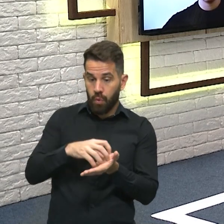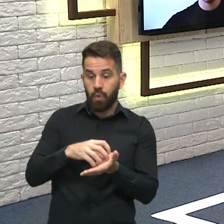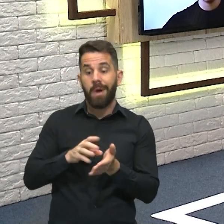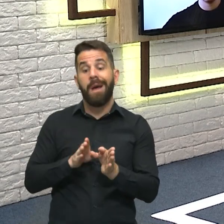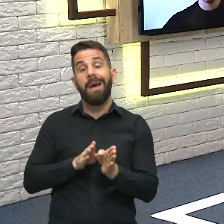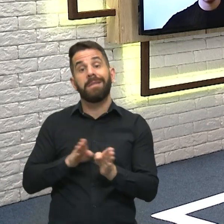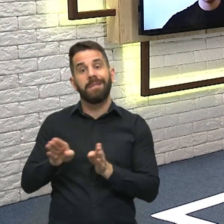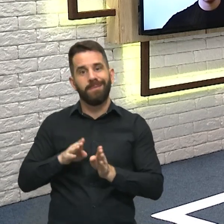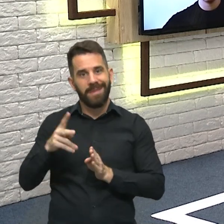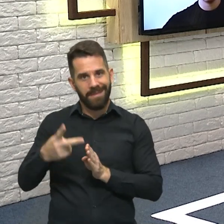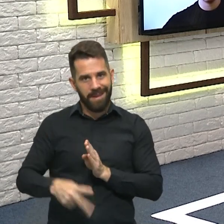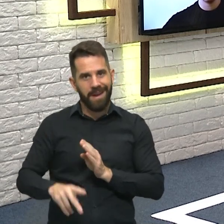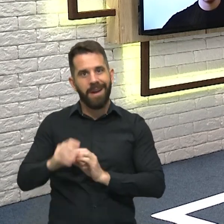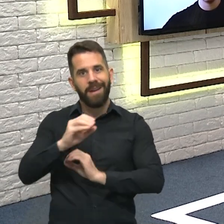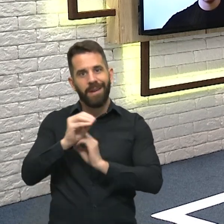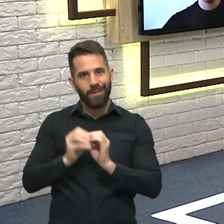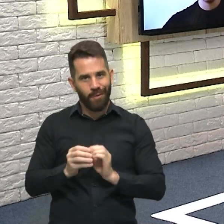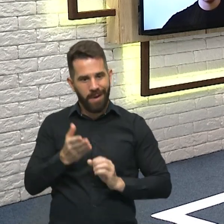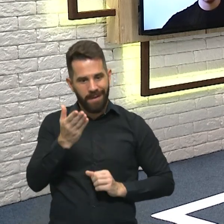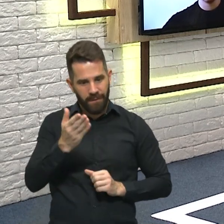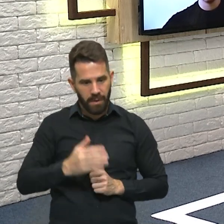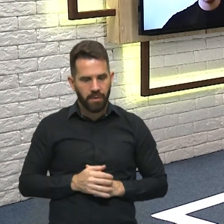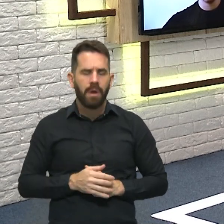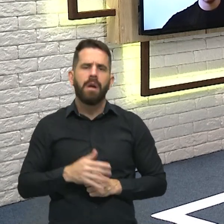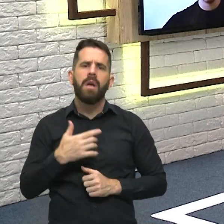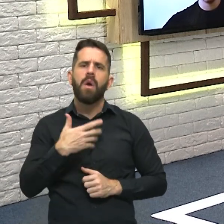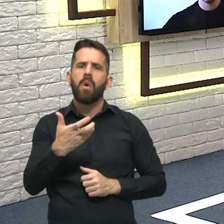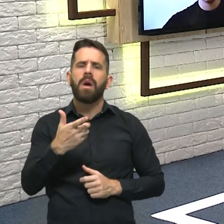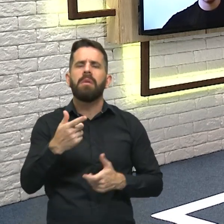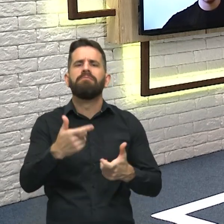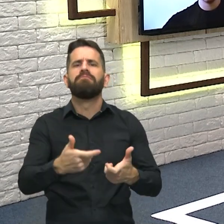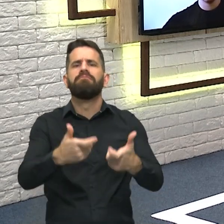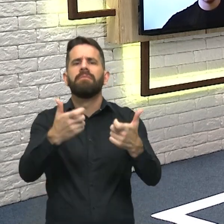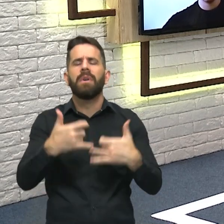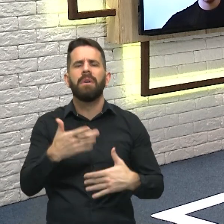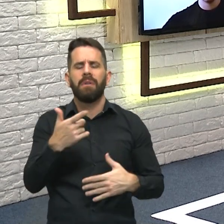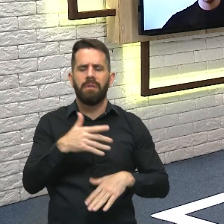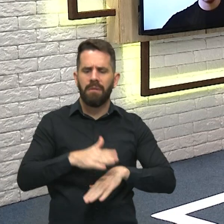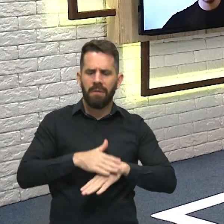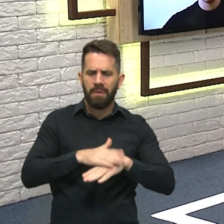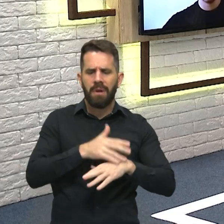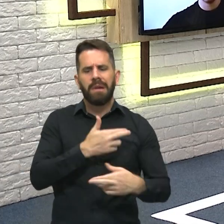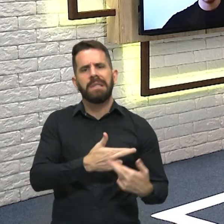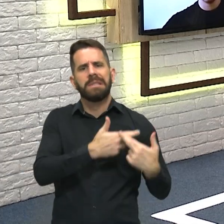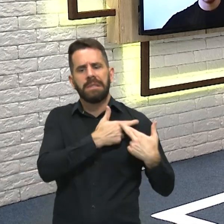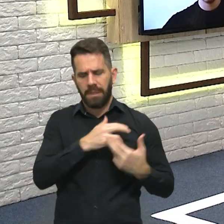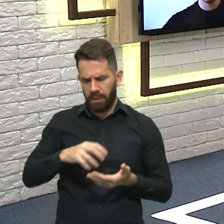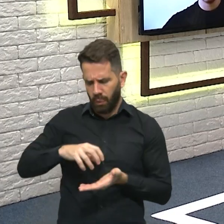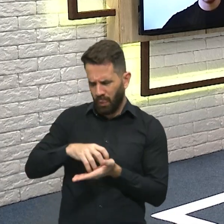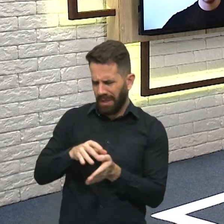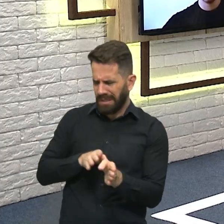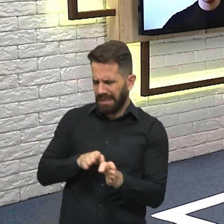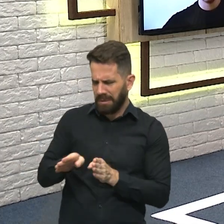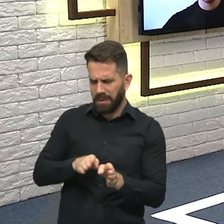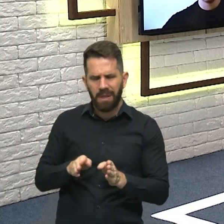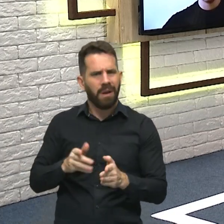UFG, e aí eu quero que ele comente para a gente qual que é a função desse núcleo dentro da